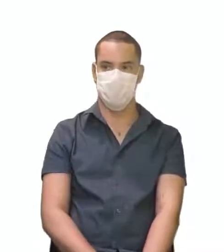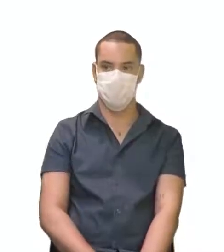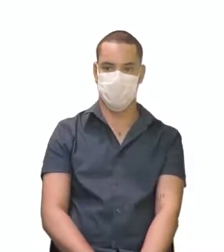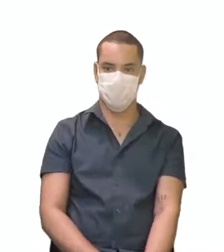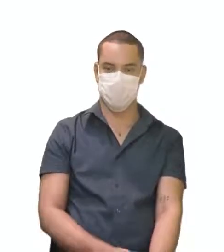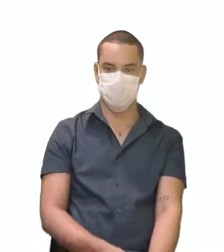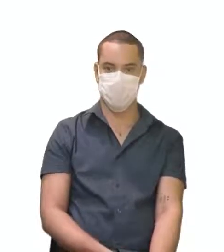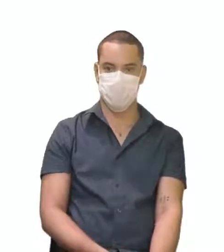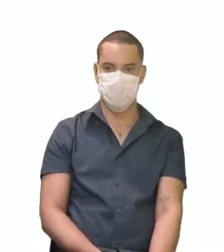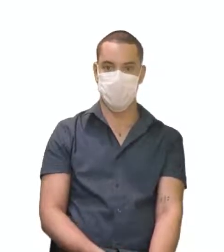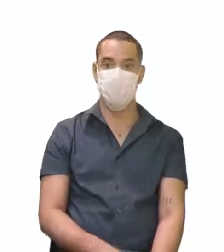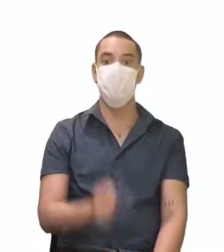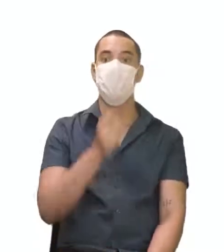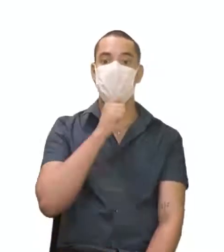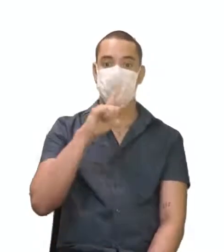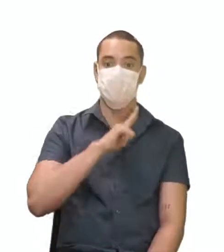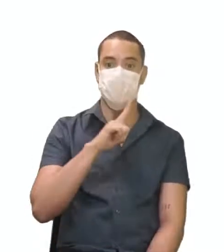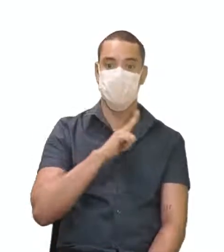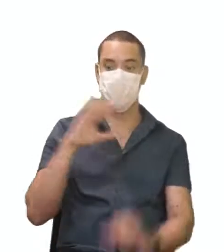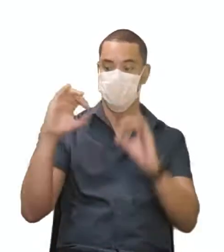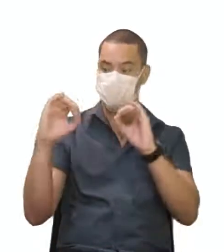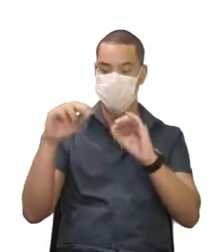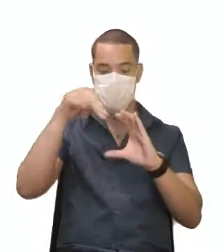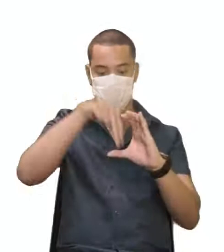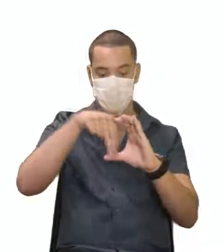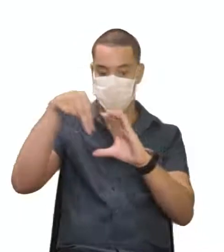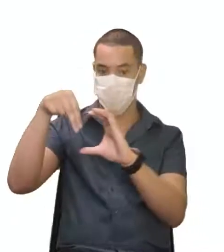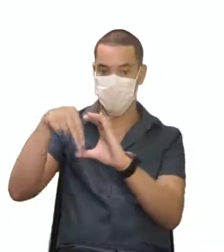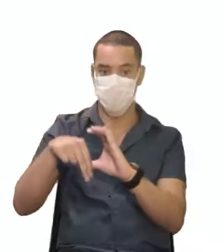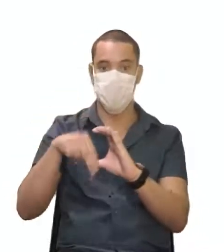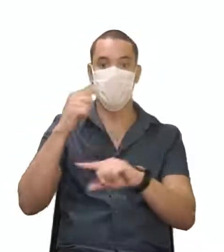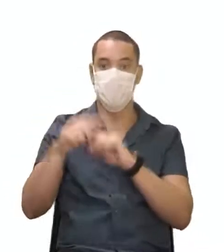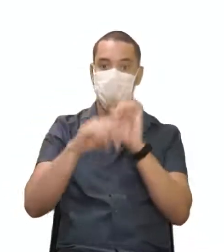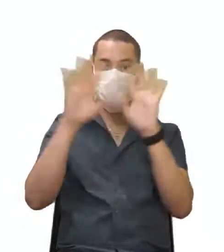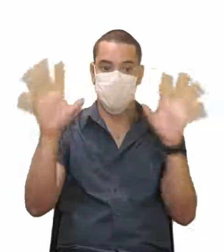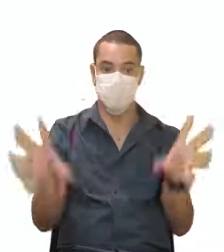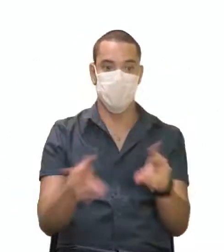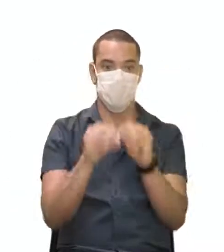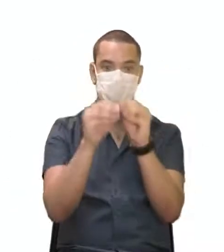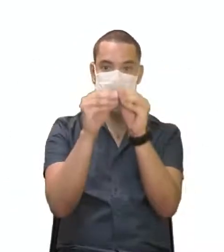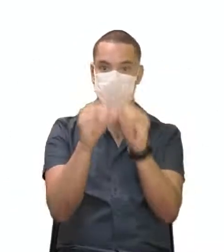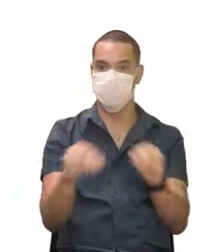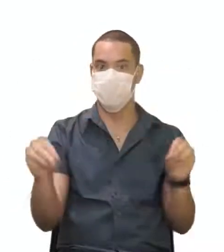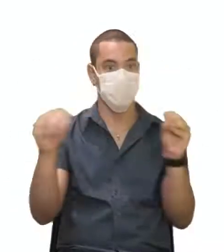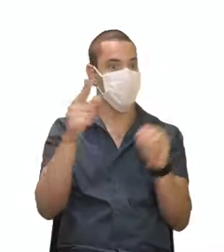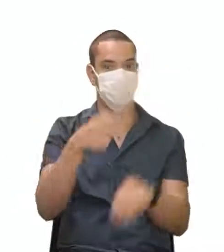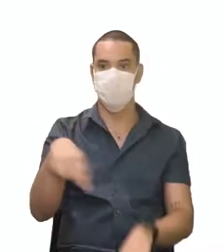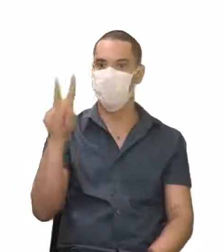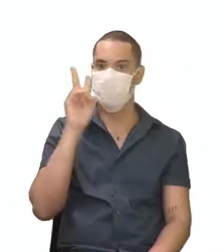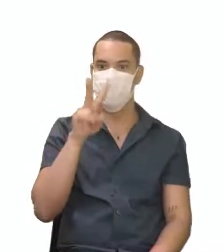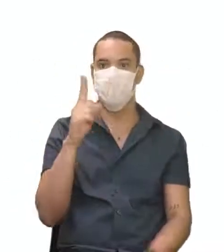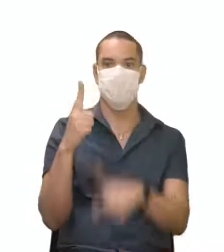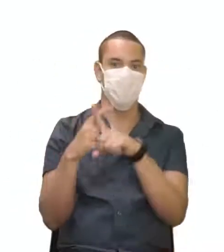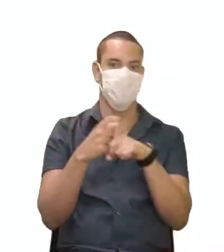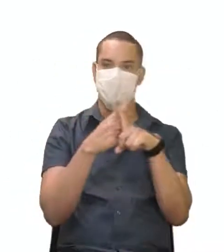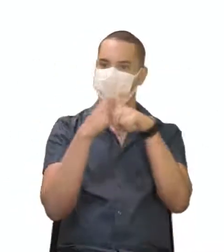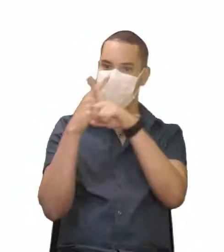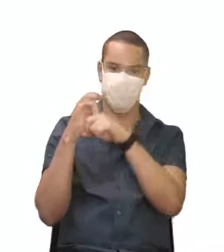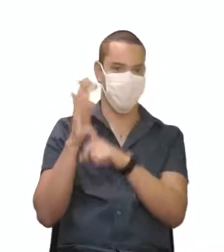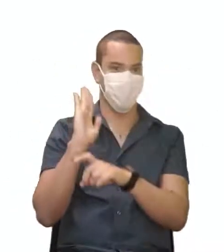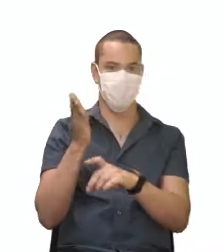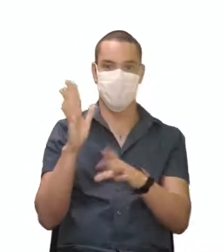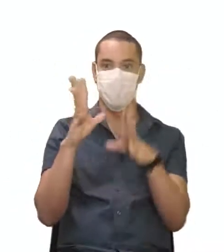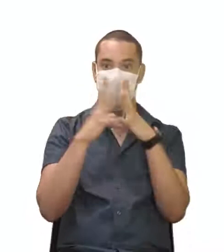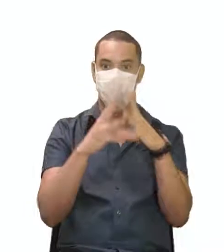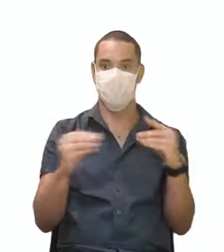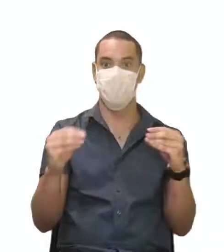bom? Olha lá. Descondensação dos cromossomos. Aqui você não está mais conseguindo visualizar os xizinhos direito. Ele